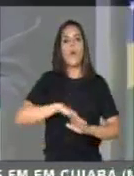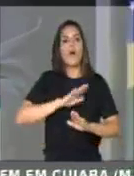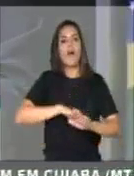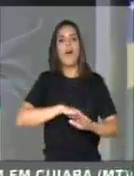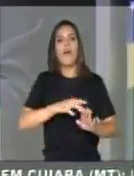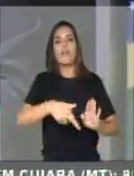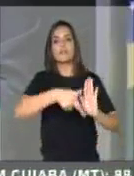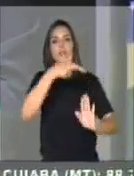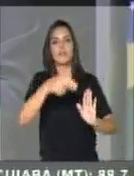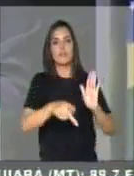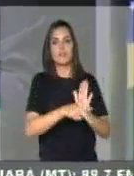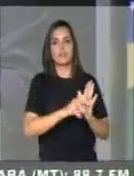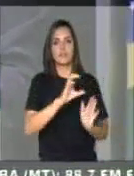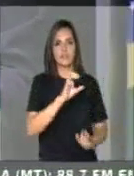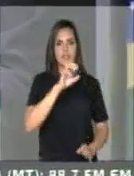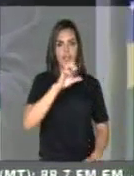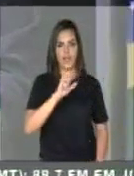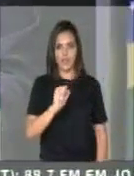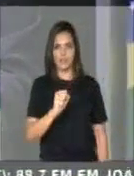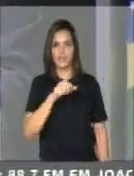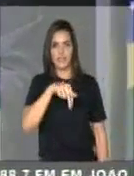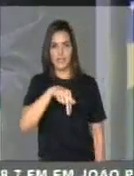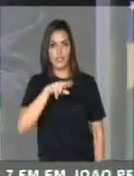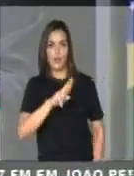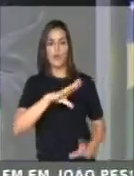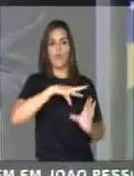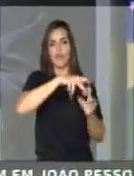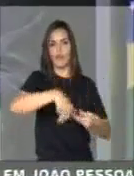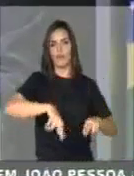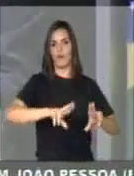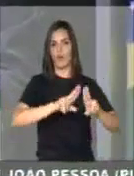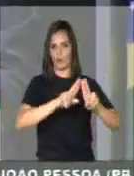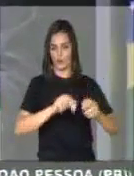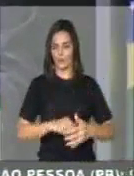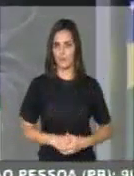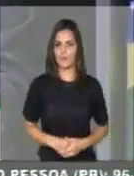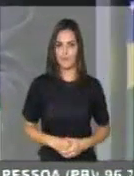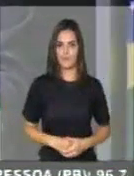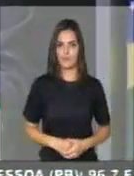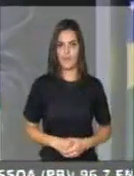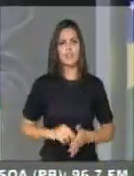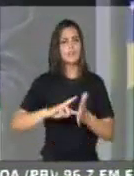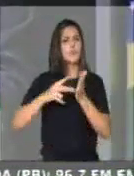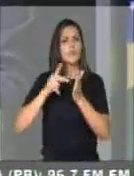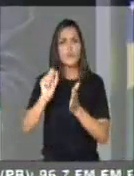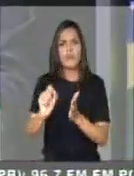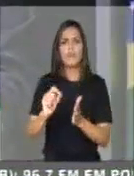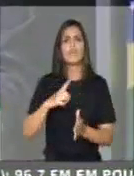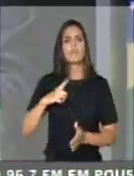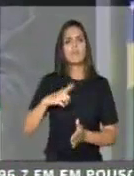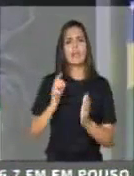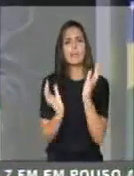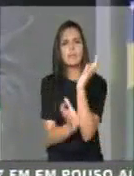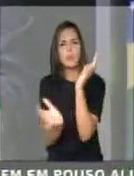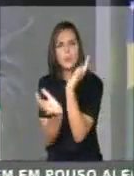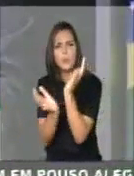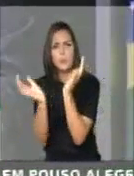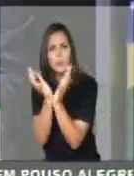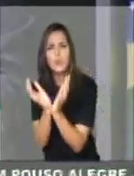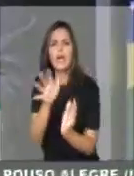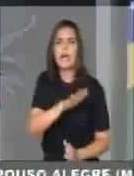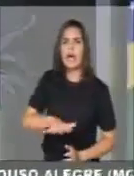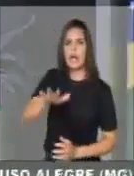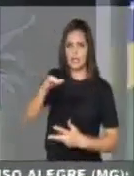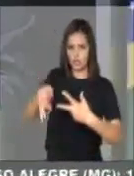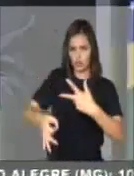indicadas numa resolução do CSNU. Na prática, isso implica um procedimento que, considerando os notórios entraves burocráticos da